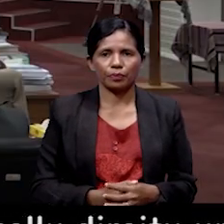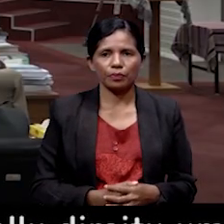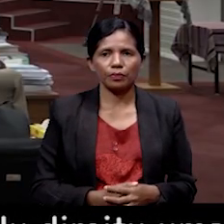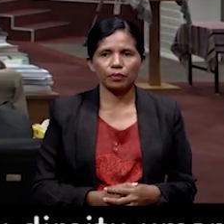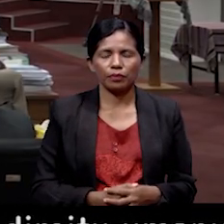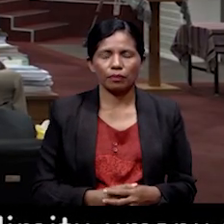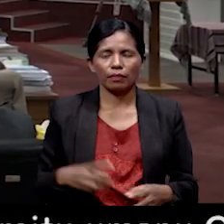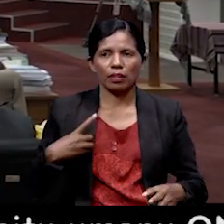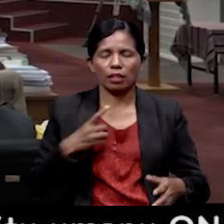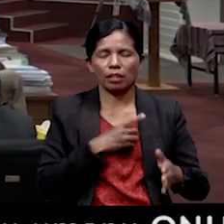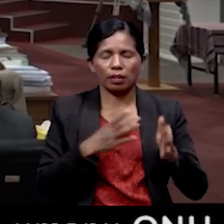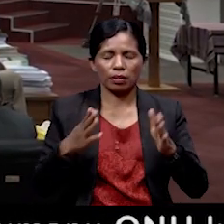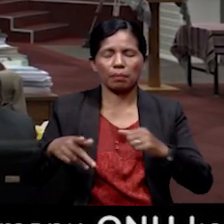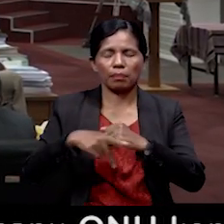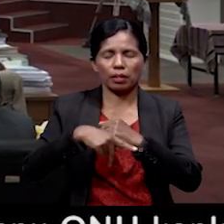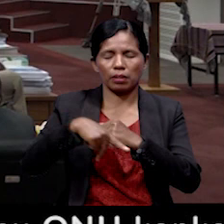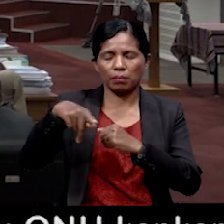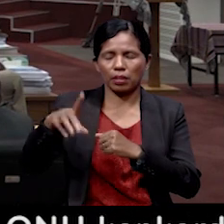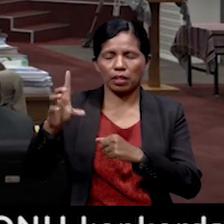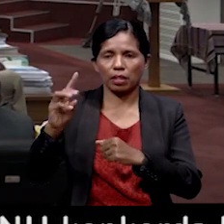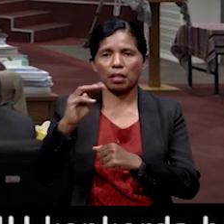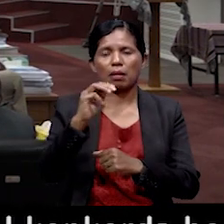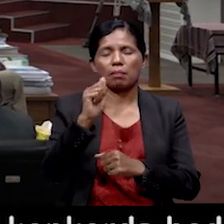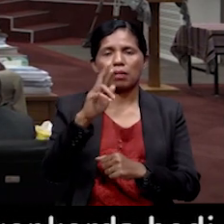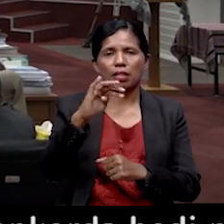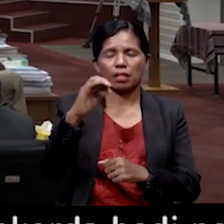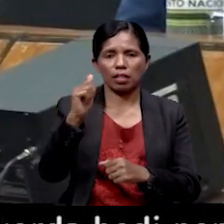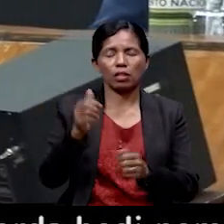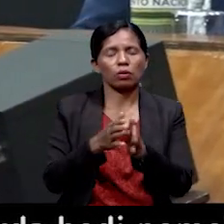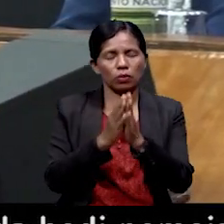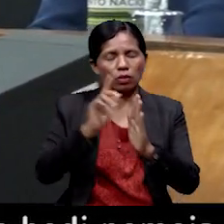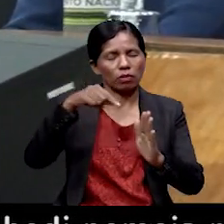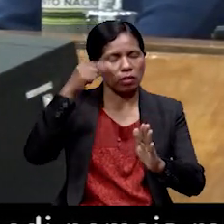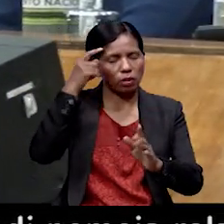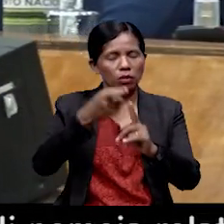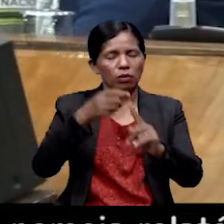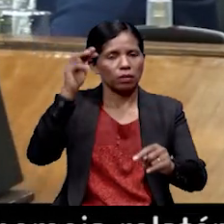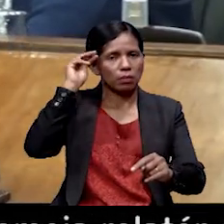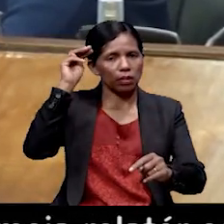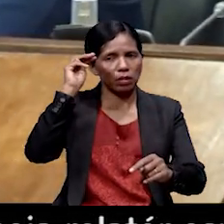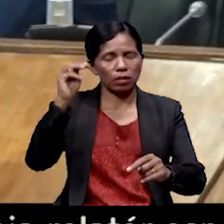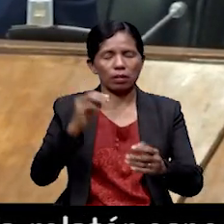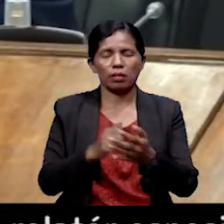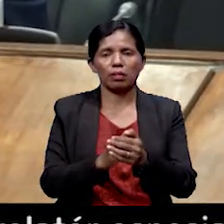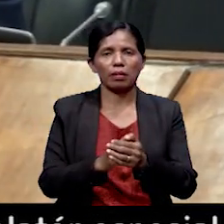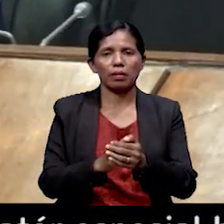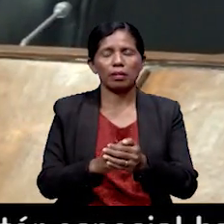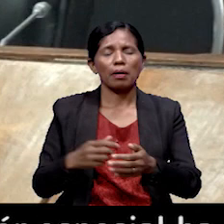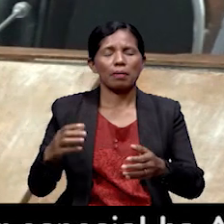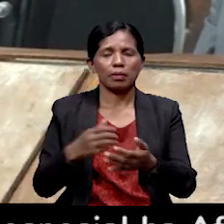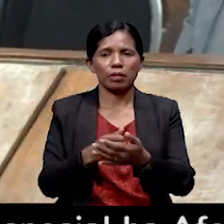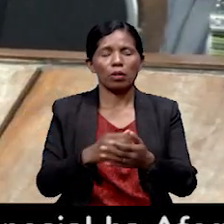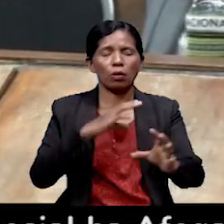Deputado bancada PD Mariano Asanami Sabino O governo e o ministério do assunto parlamentar na comunicação